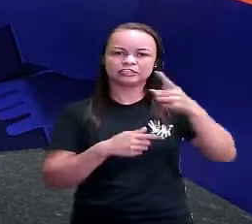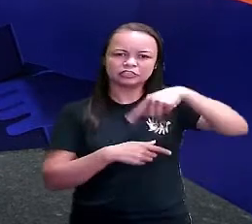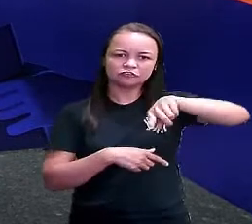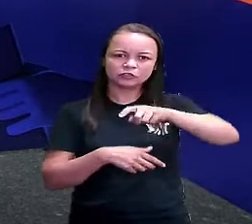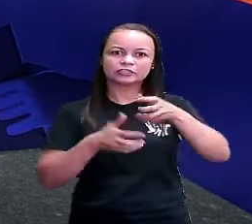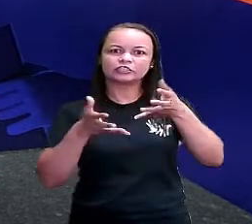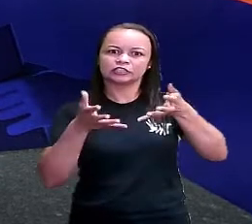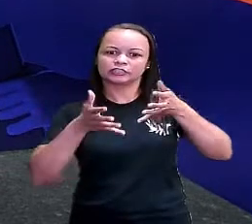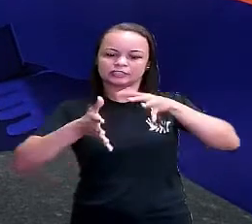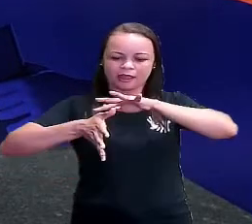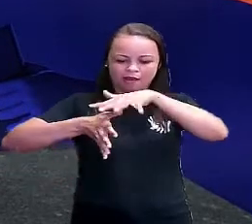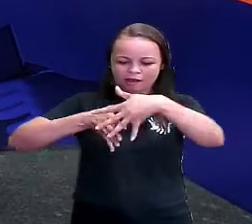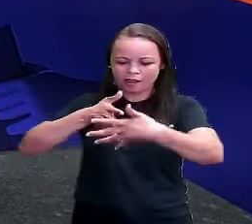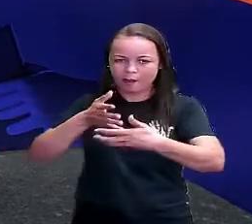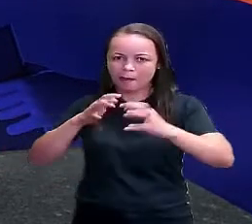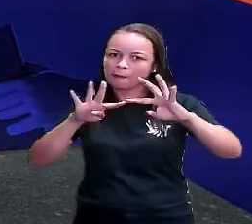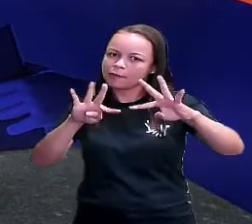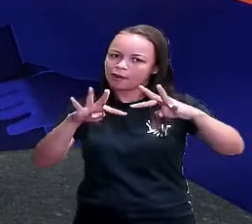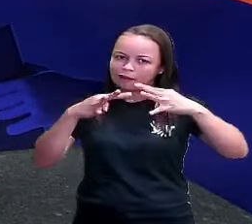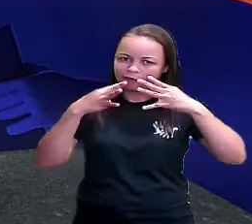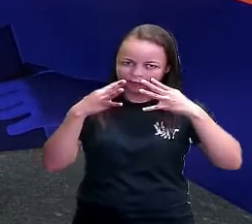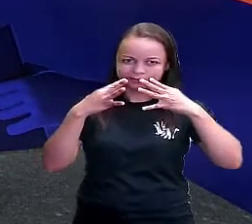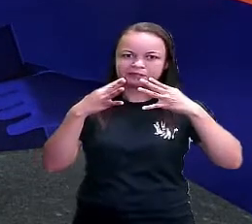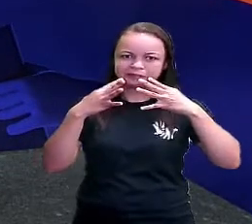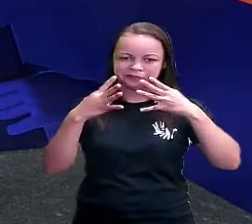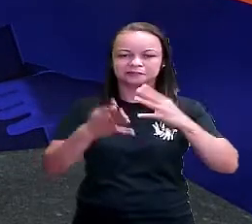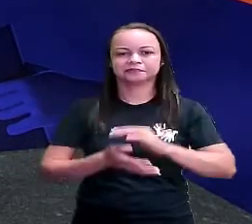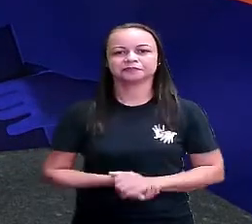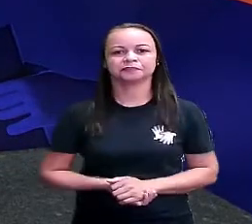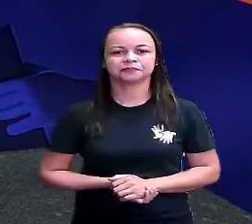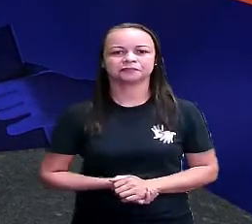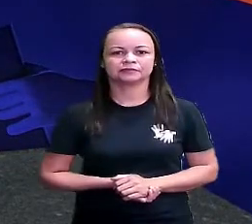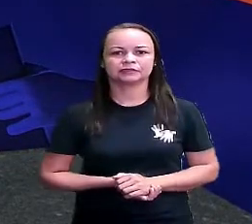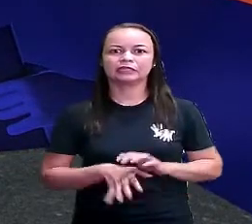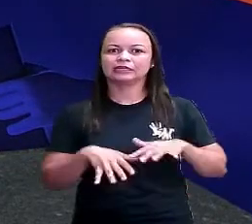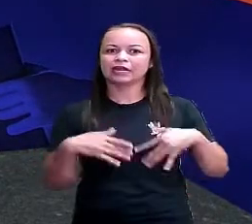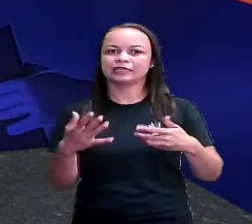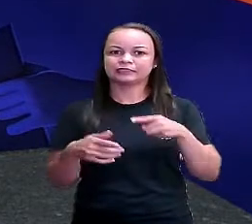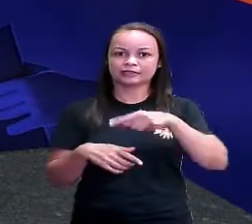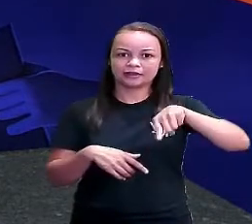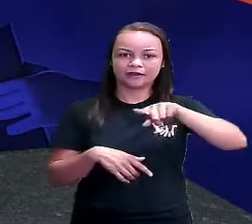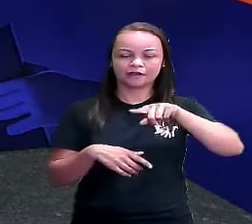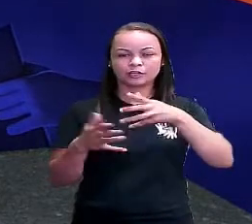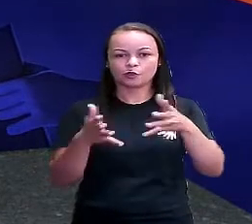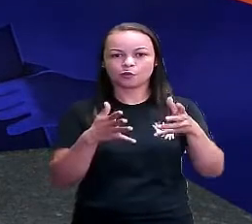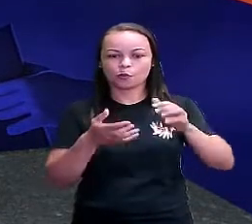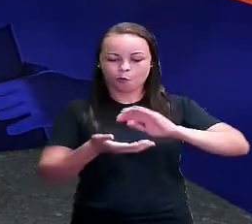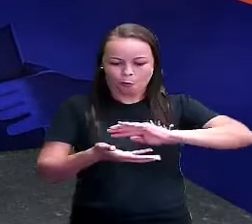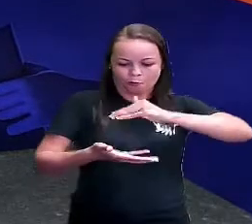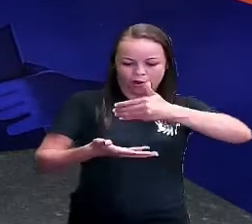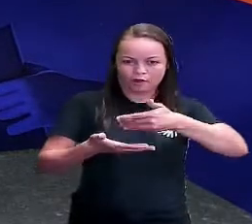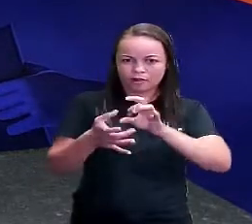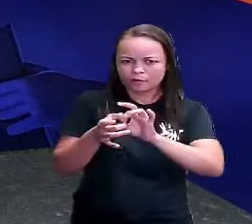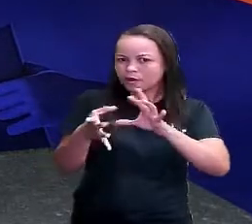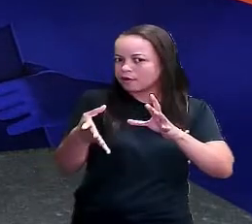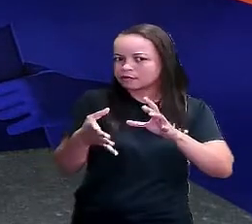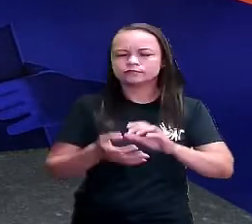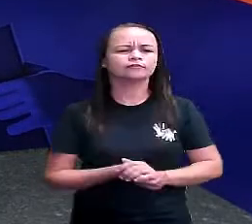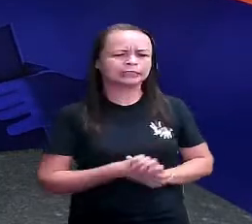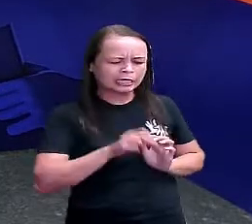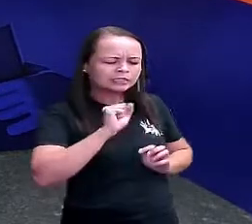só prestar atenção. E aí, será que o baú vai liberar? Vai sim, libera aí,